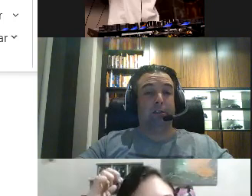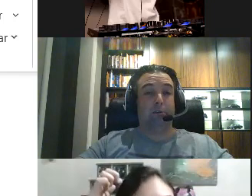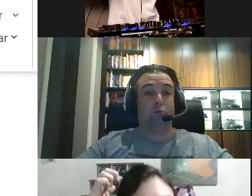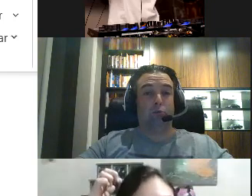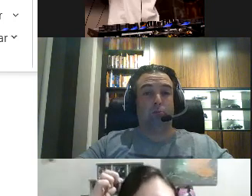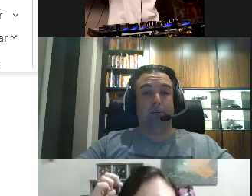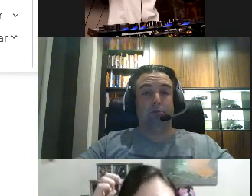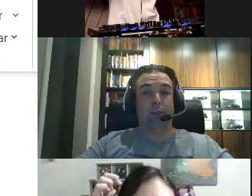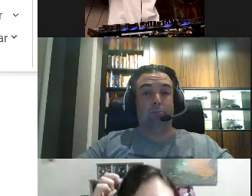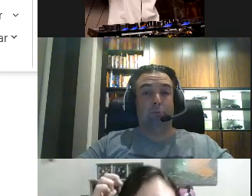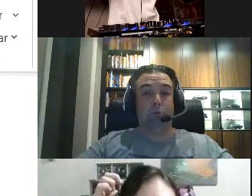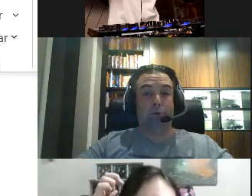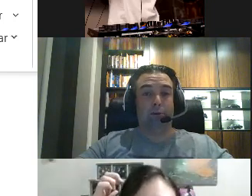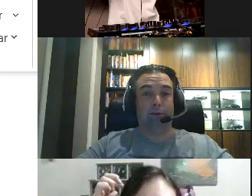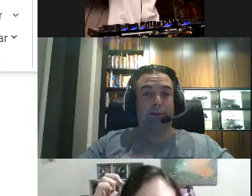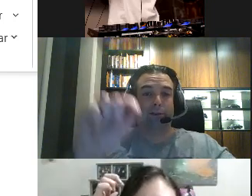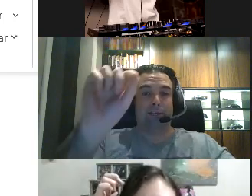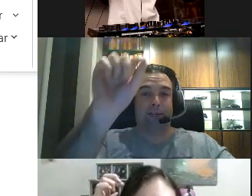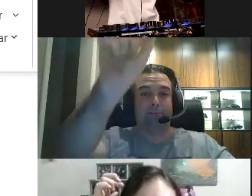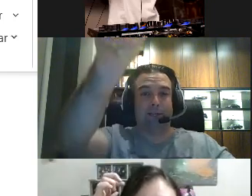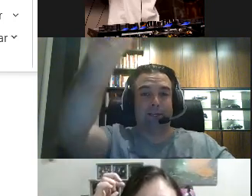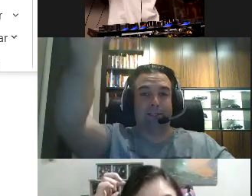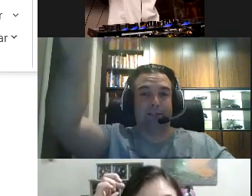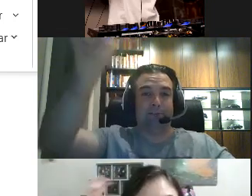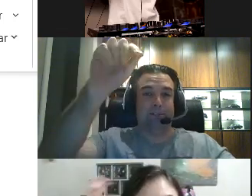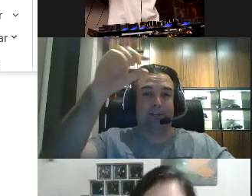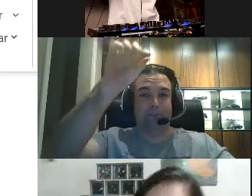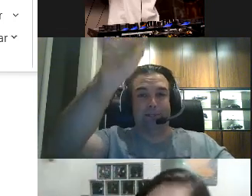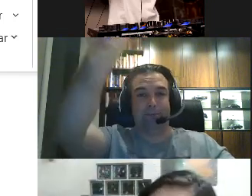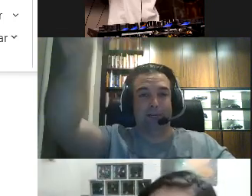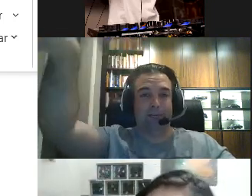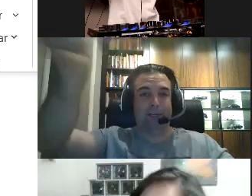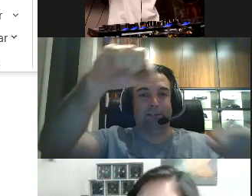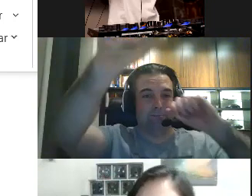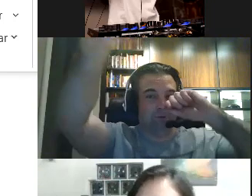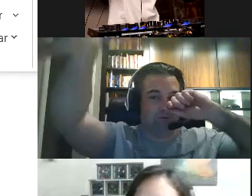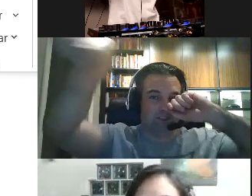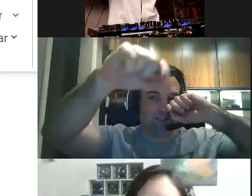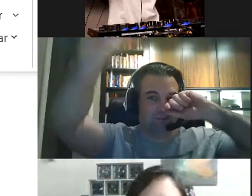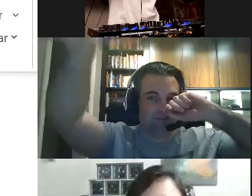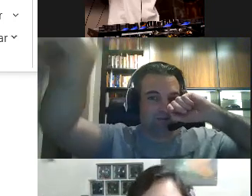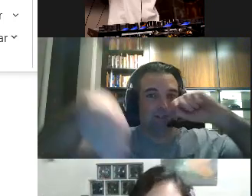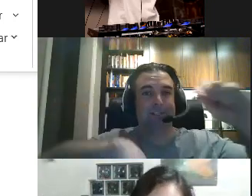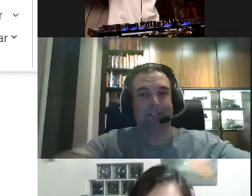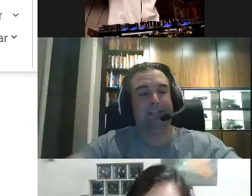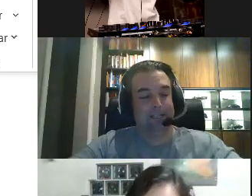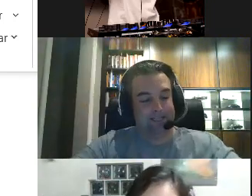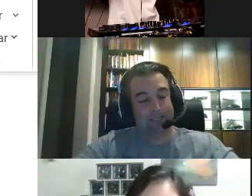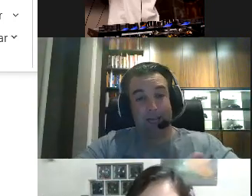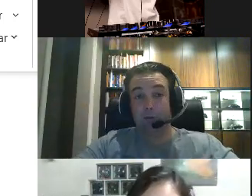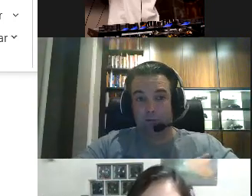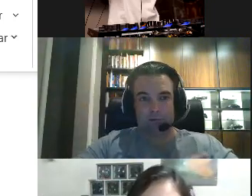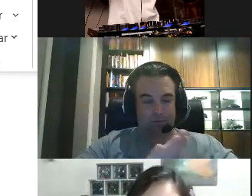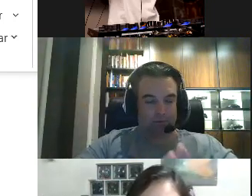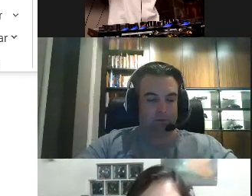craques driblam tudo, menos o tempo. Daí eram os carinhas saindo assim da cabecinha branca, que eles não podiam mais fazer a mesma coisa.